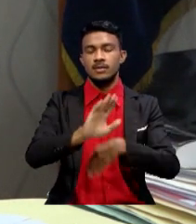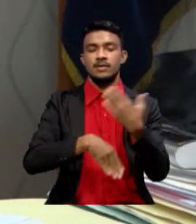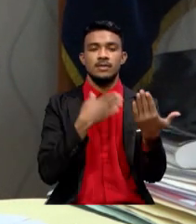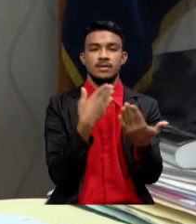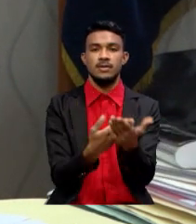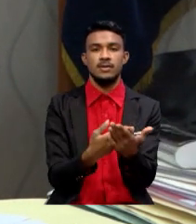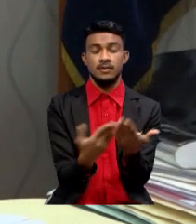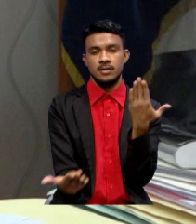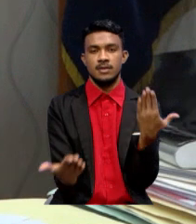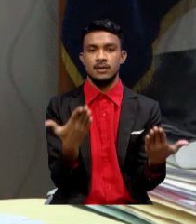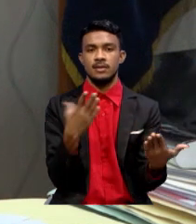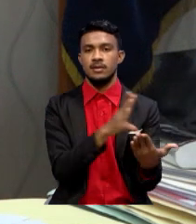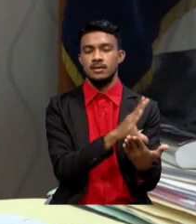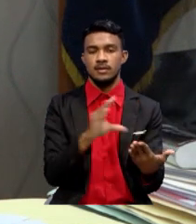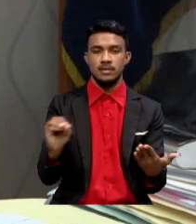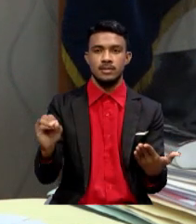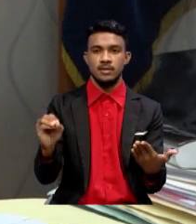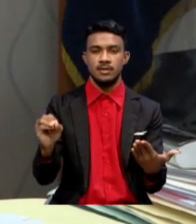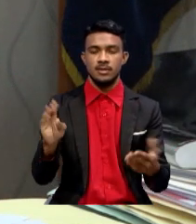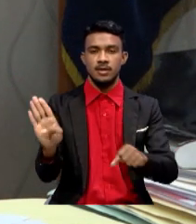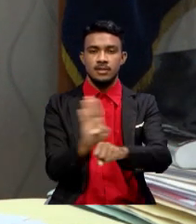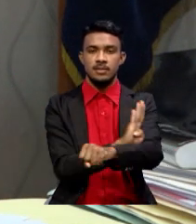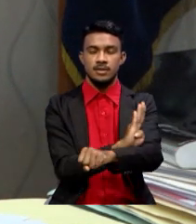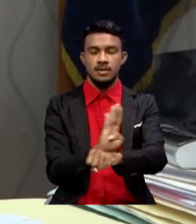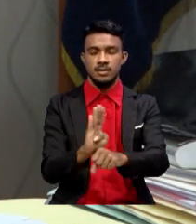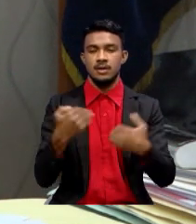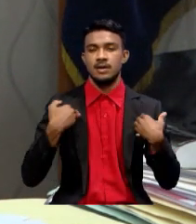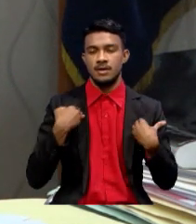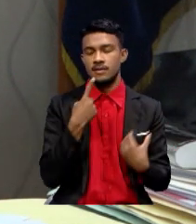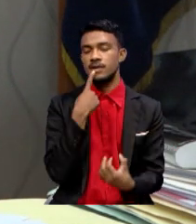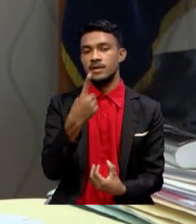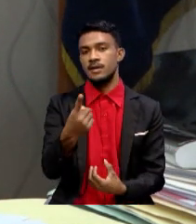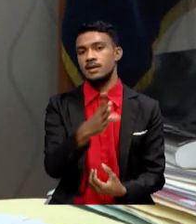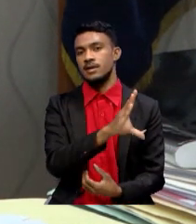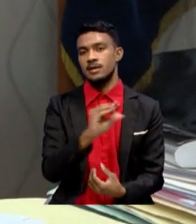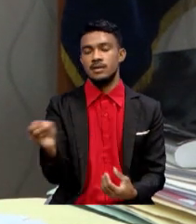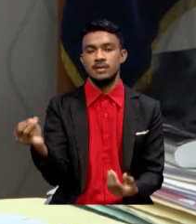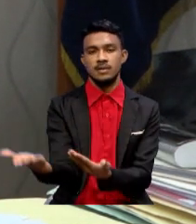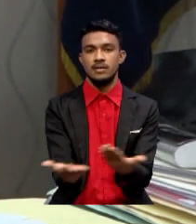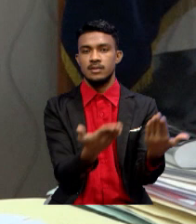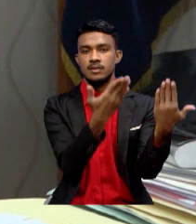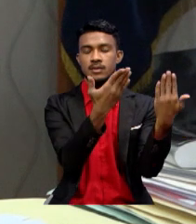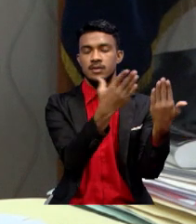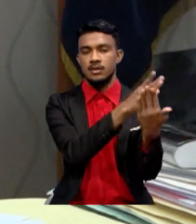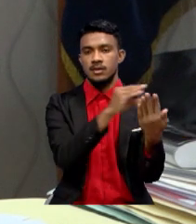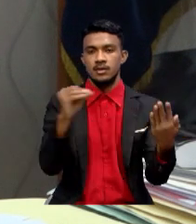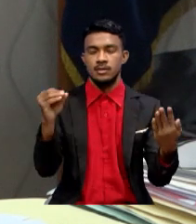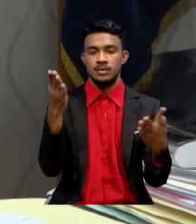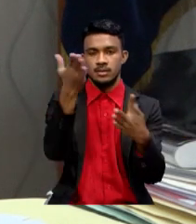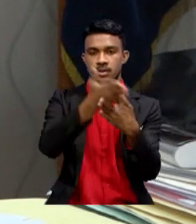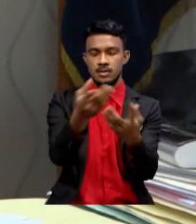falhona, o voo comercial, se iremos começar a falhona, significa que a importação começa a